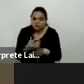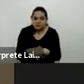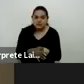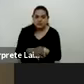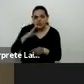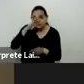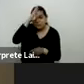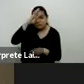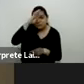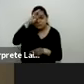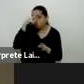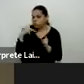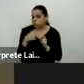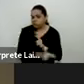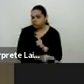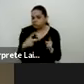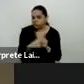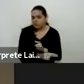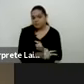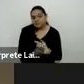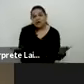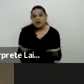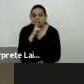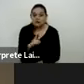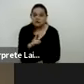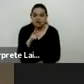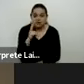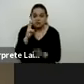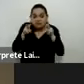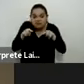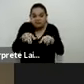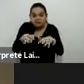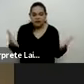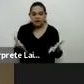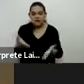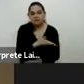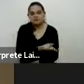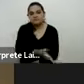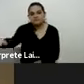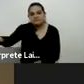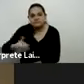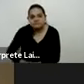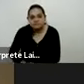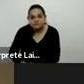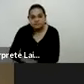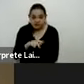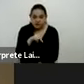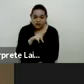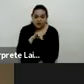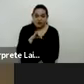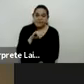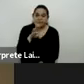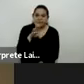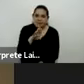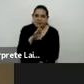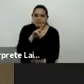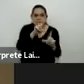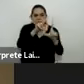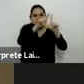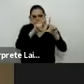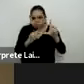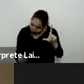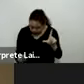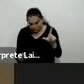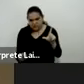o processo e o resultado está aí. O resultado está aí. O PIB teve uma queda estrondosa e,